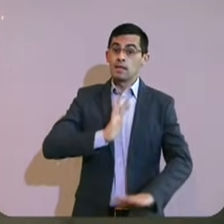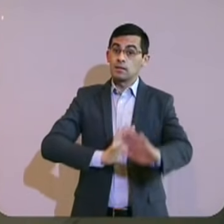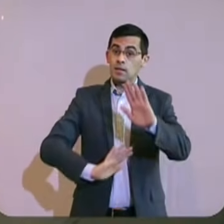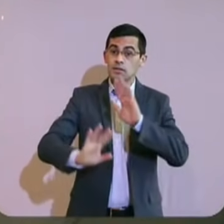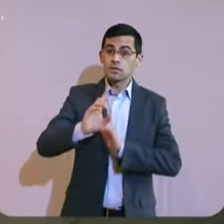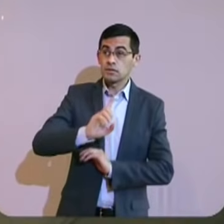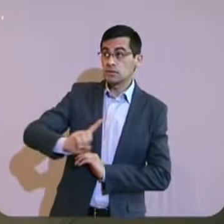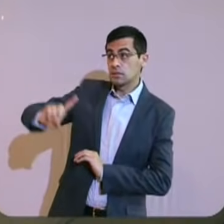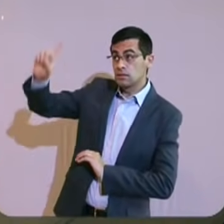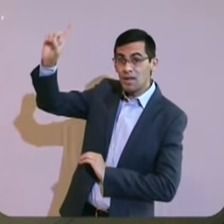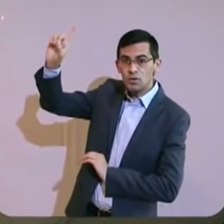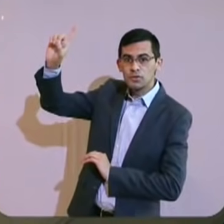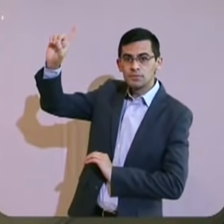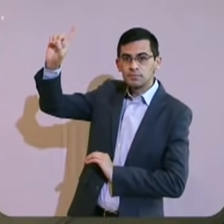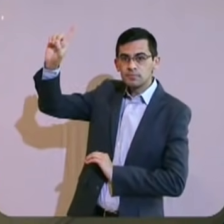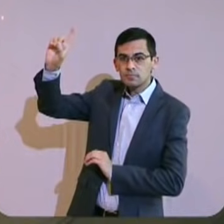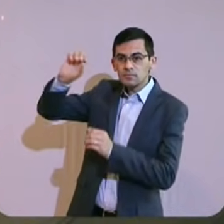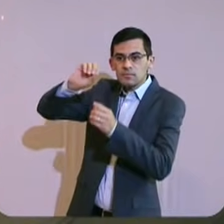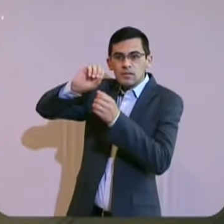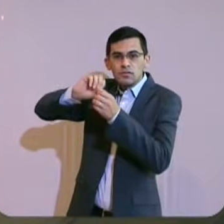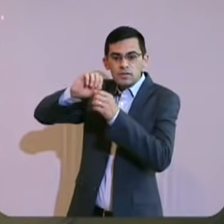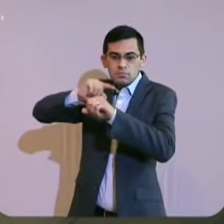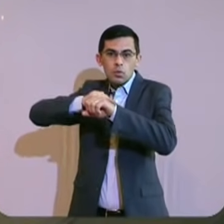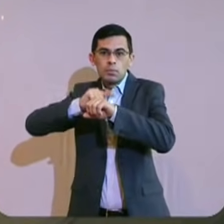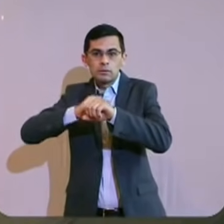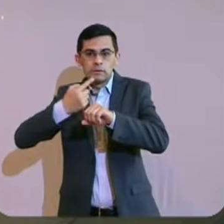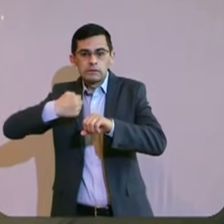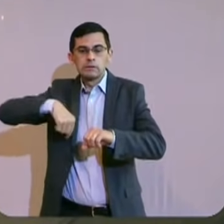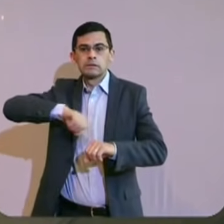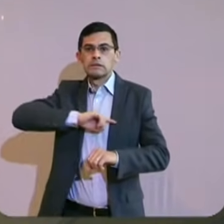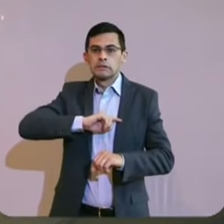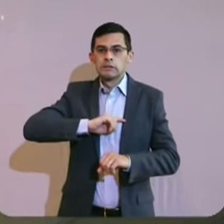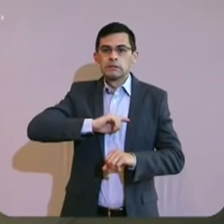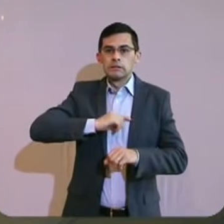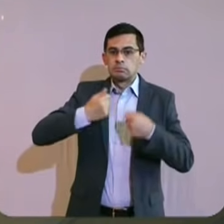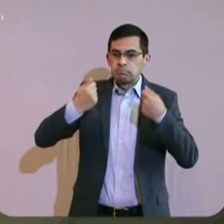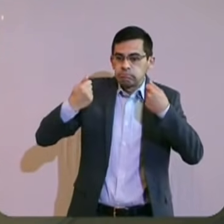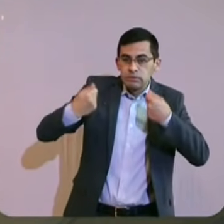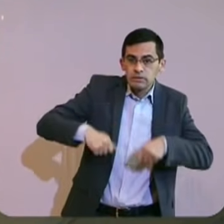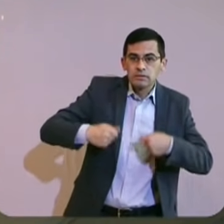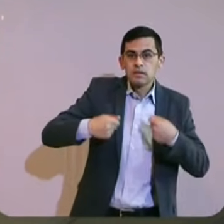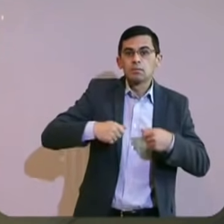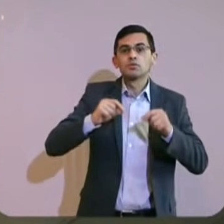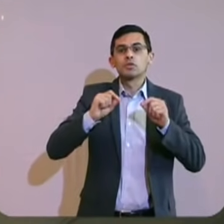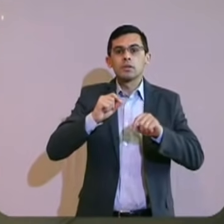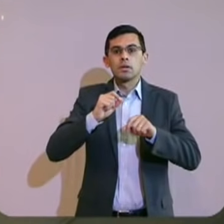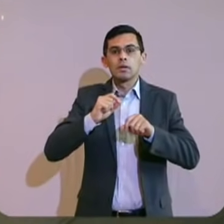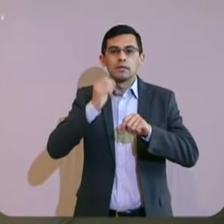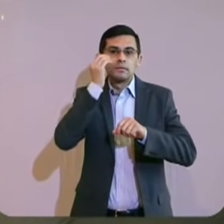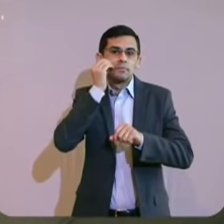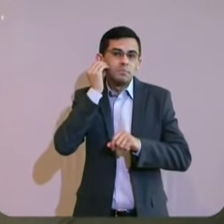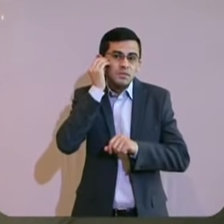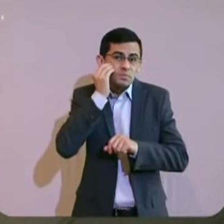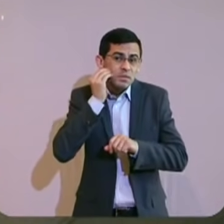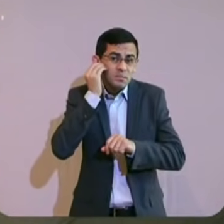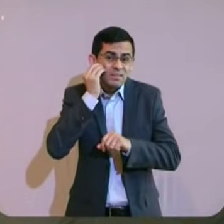nos coloca diante de circunstâncias que a gente vai ter que viver a